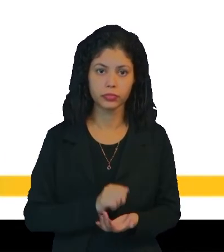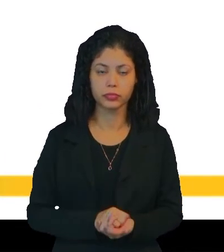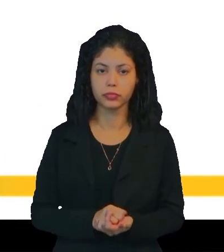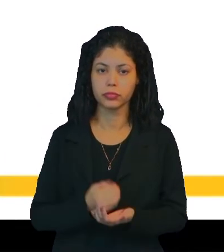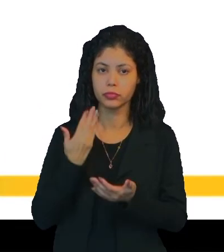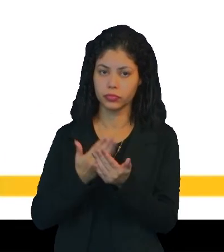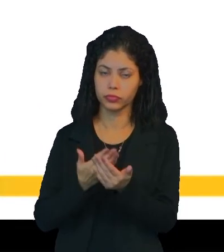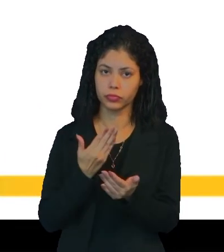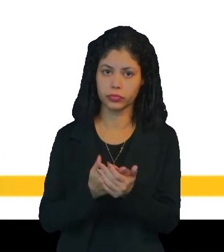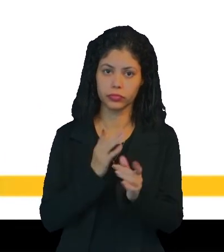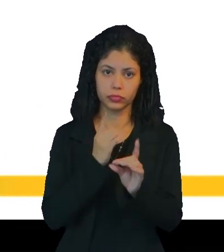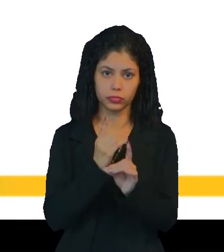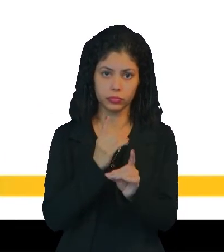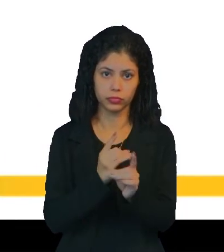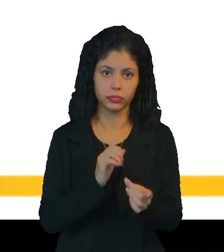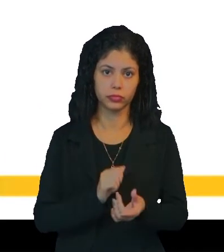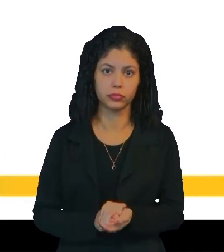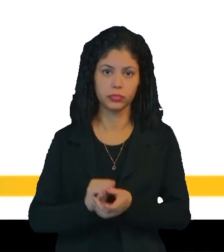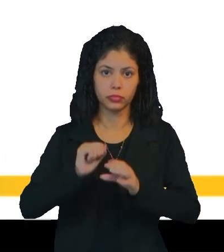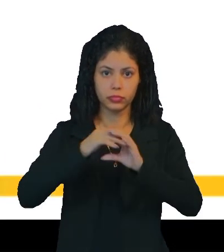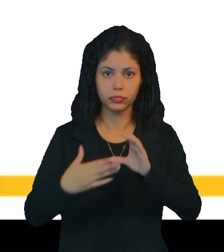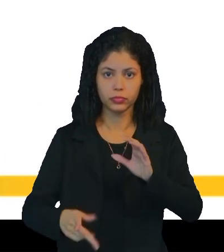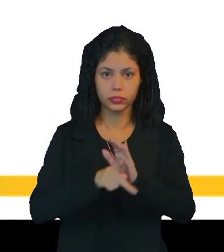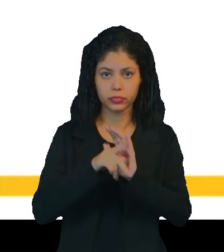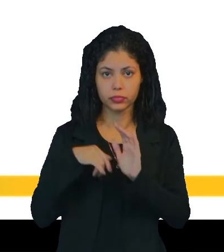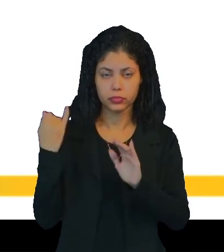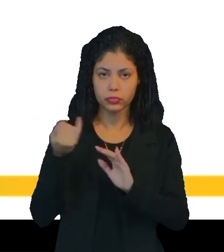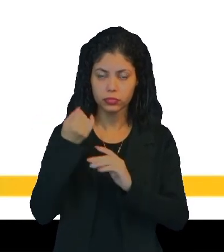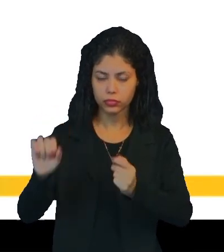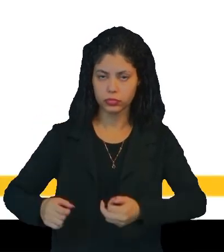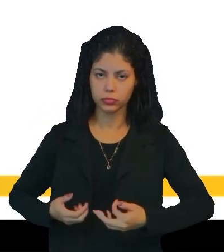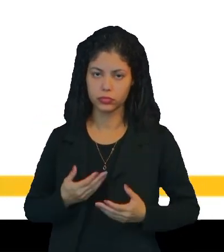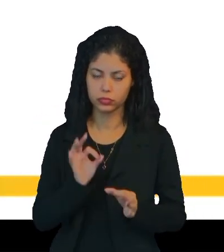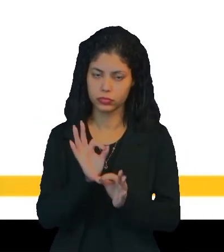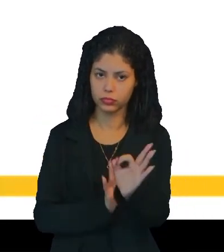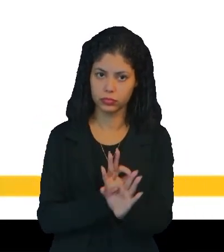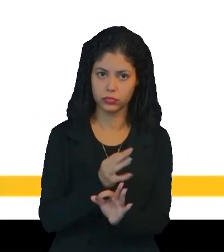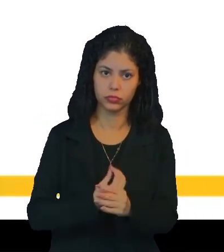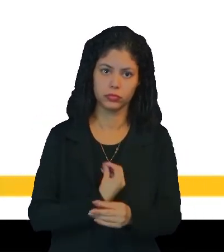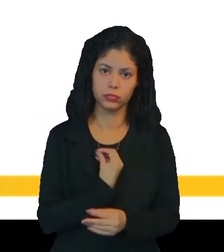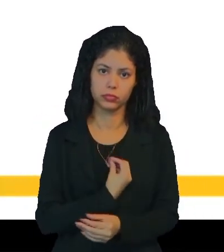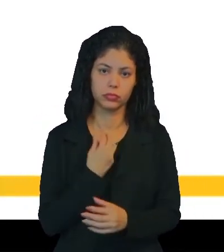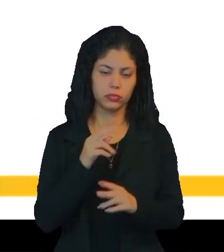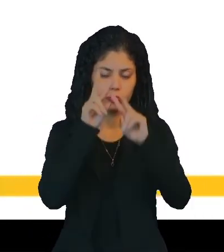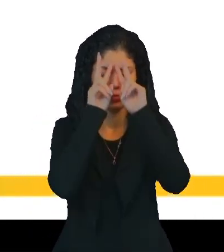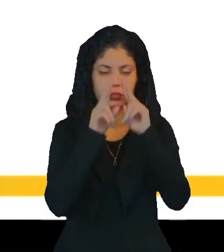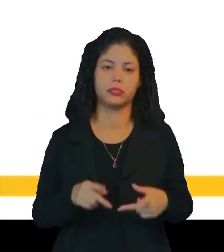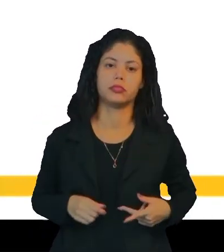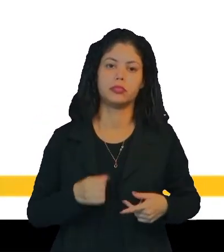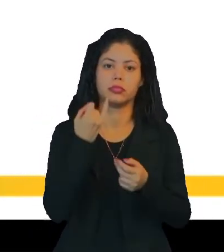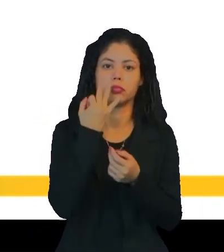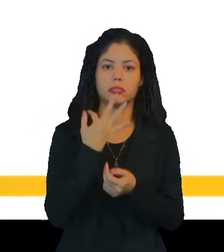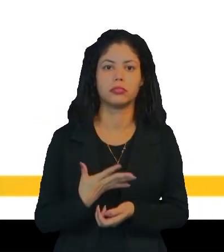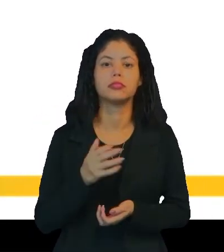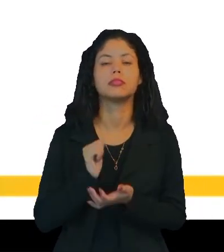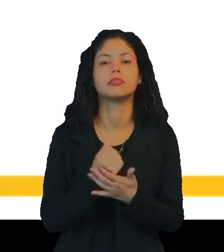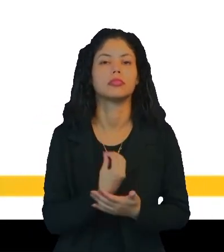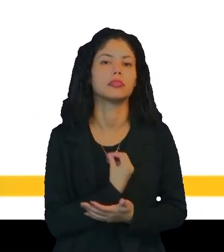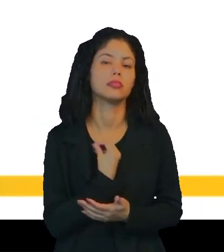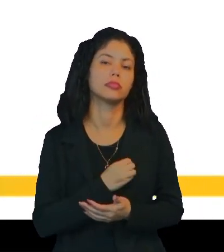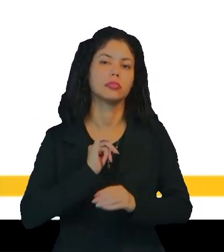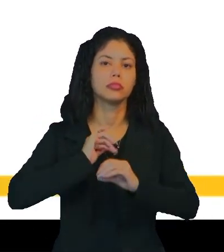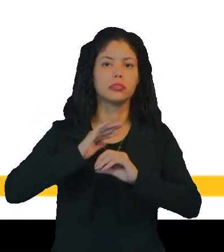seria: o estudante identificou as características essenciais para a manutenção da vida humana, citando, por exemplo, a presença